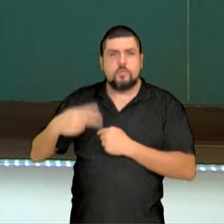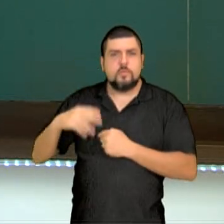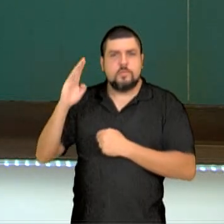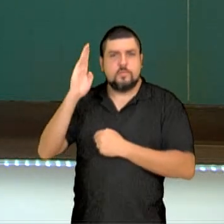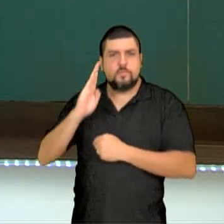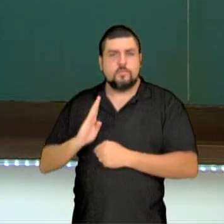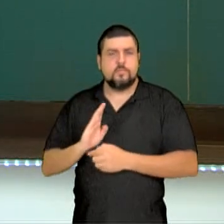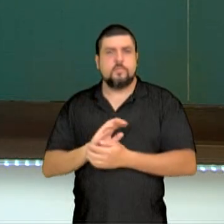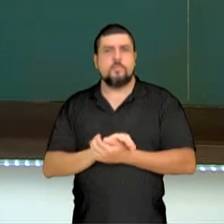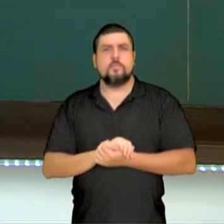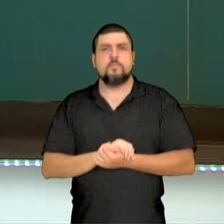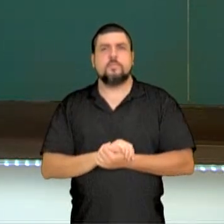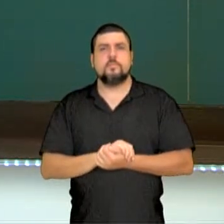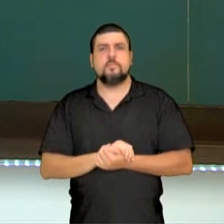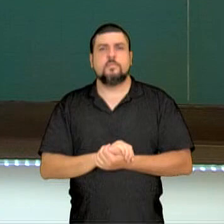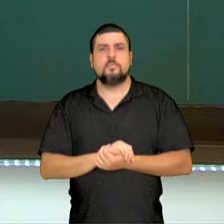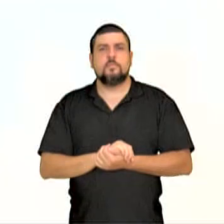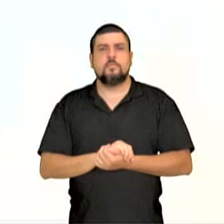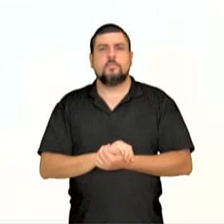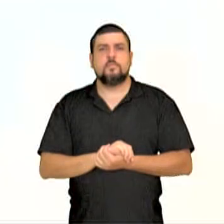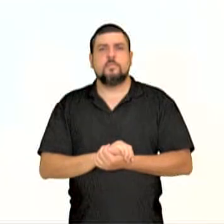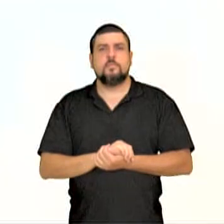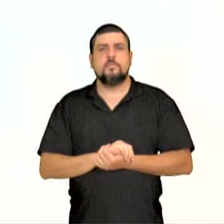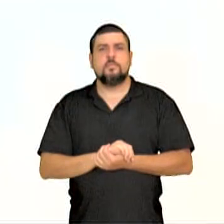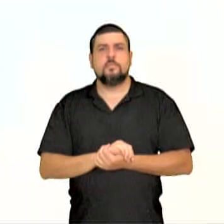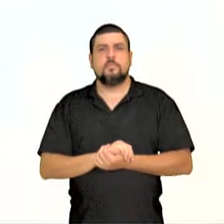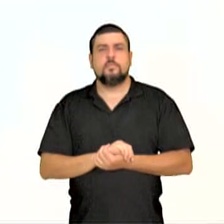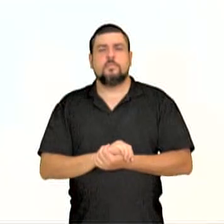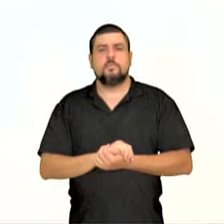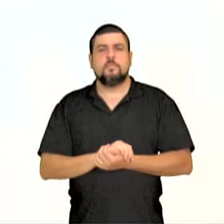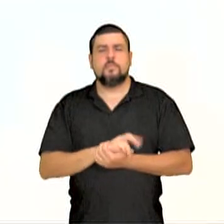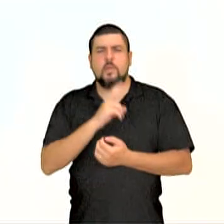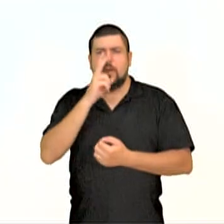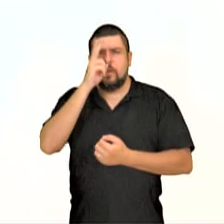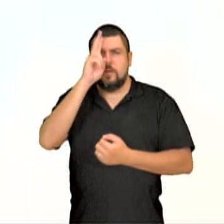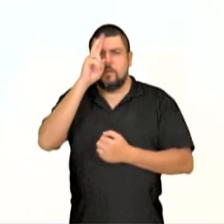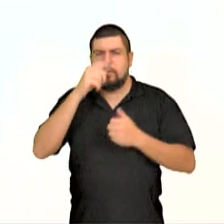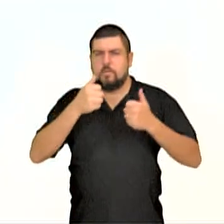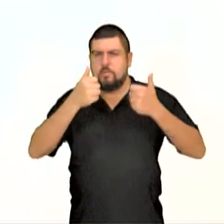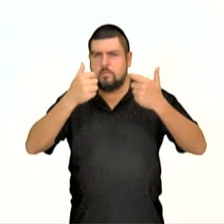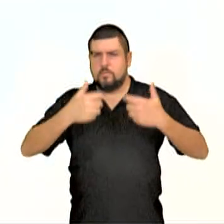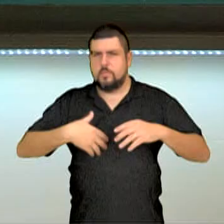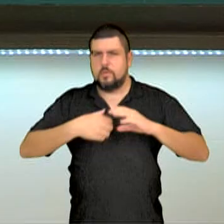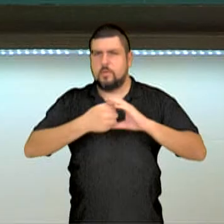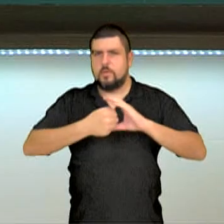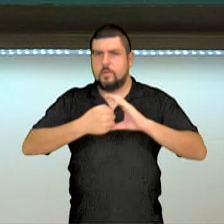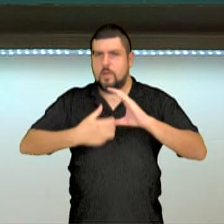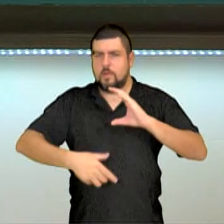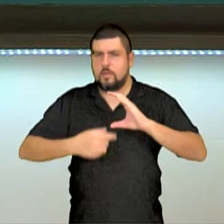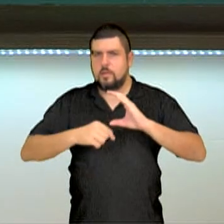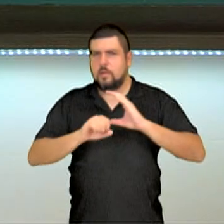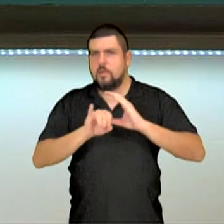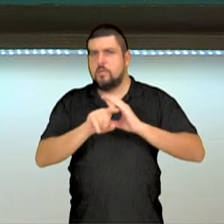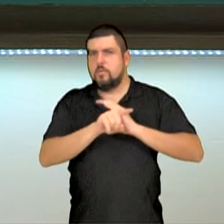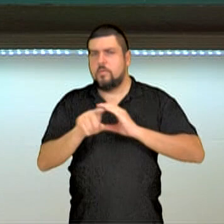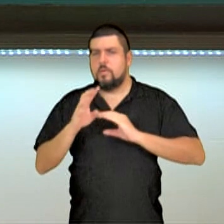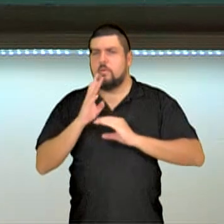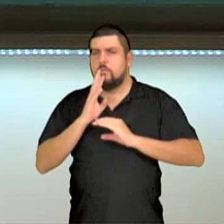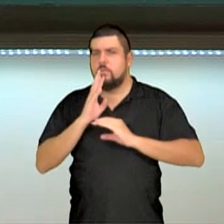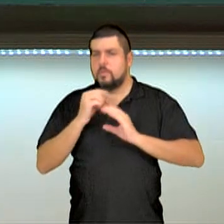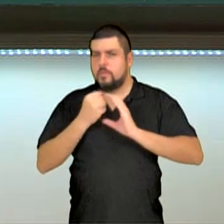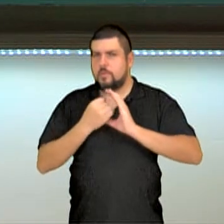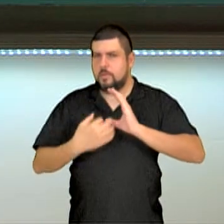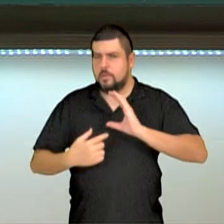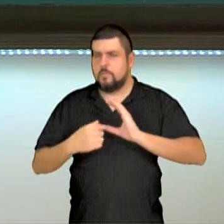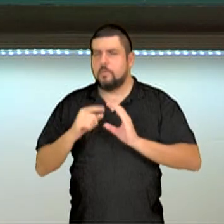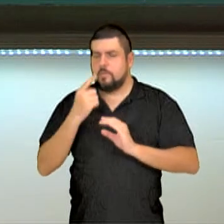realidade. Continuando, lembra que a gente falou sobre as características, que eu perguntei se vocês conhecem algumas características, aqui a professora trouxe